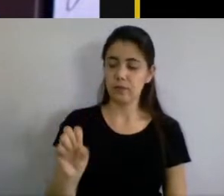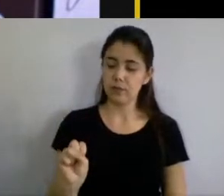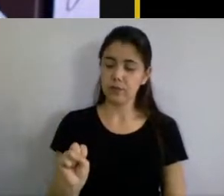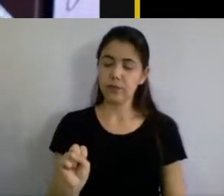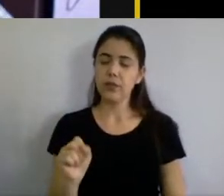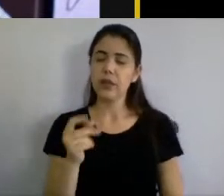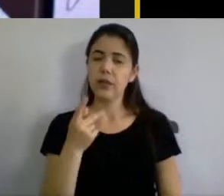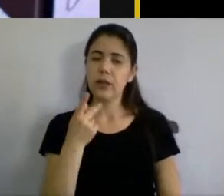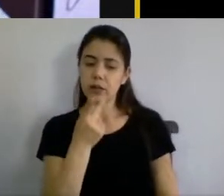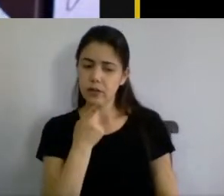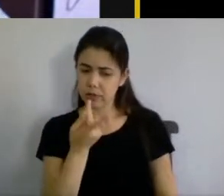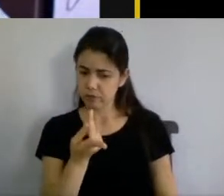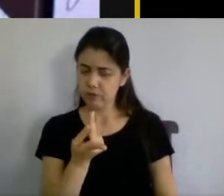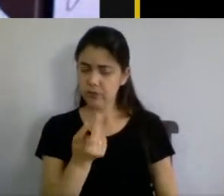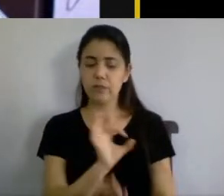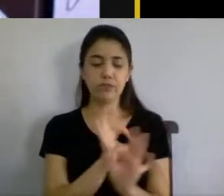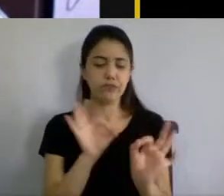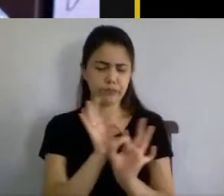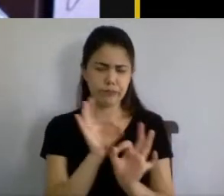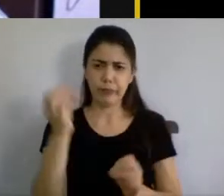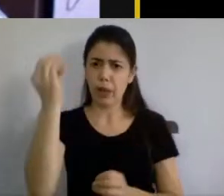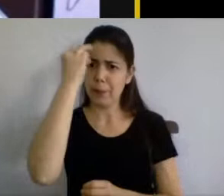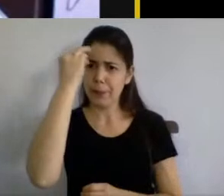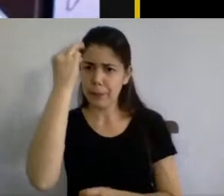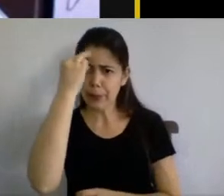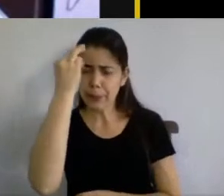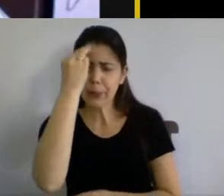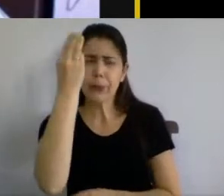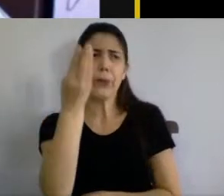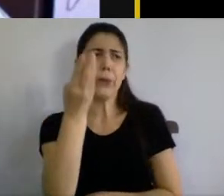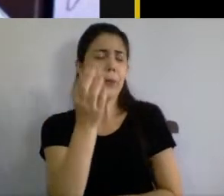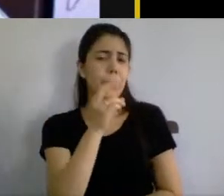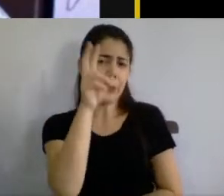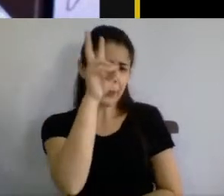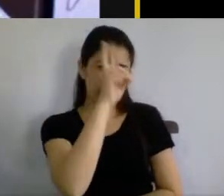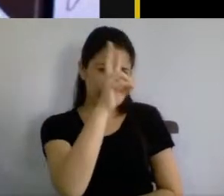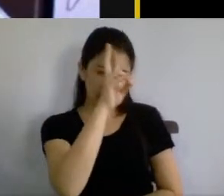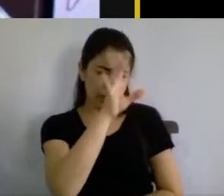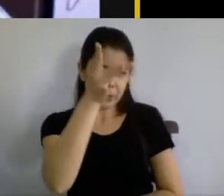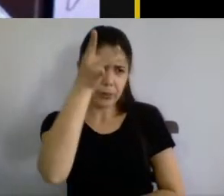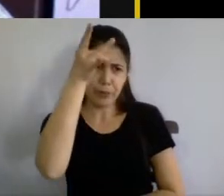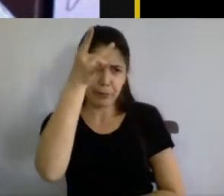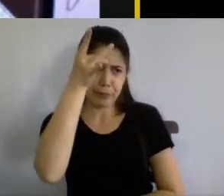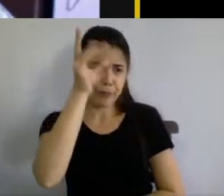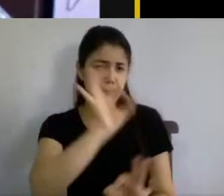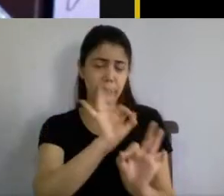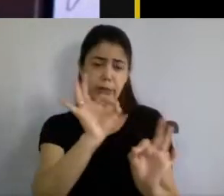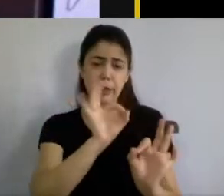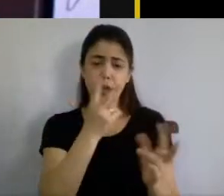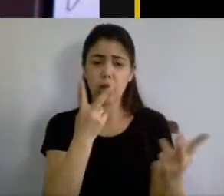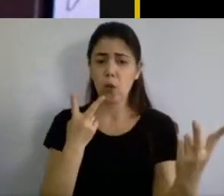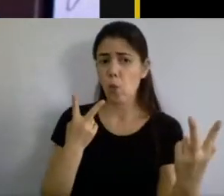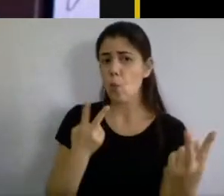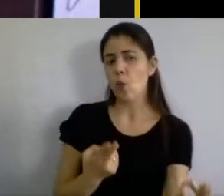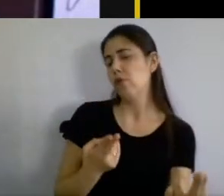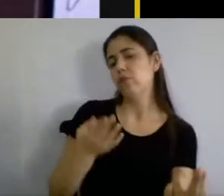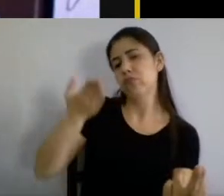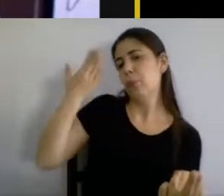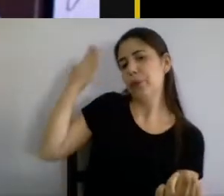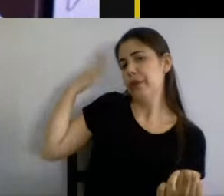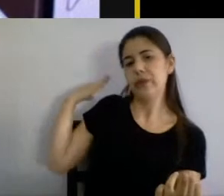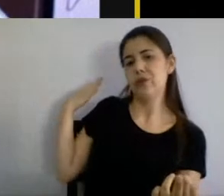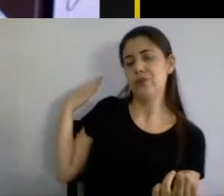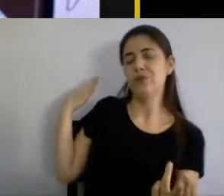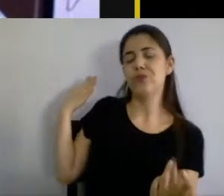lembrança restitui o passado, o próprio passado. O tempo do passado está morto,